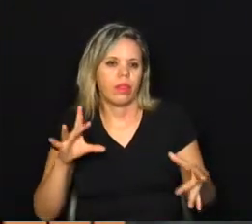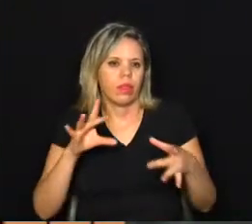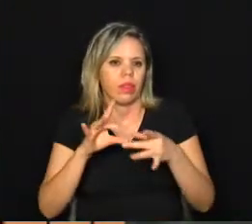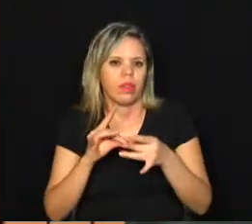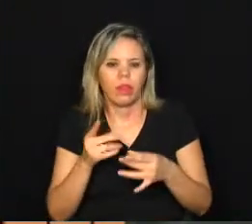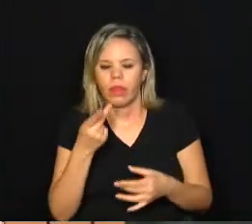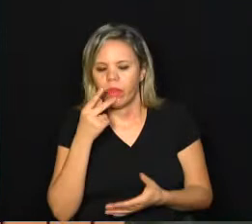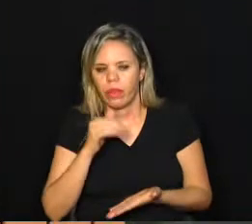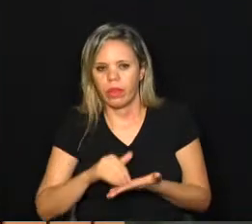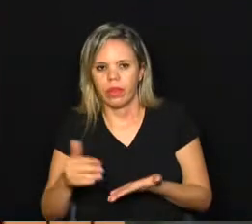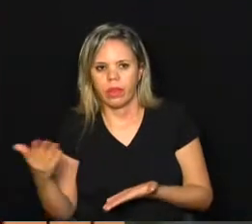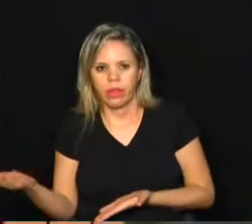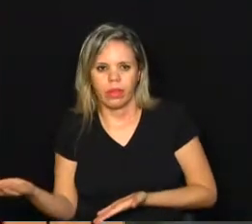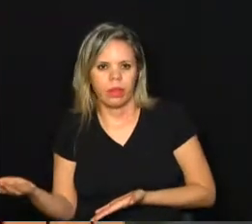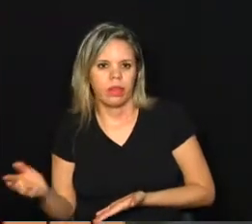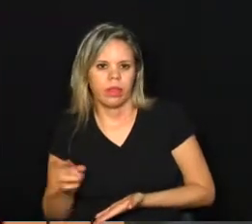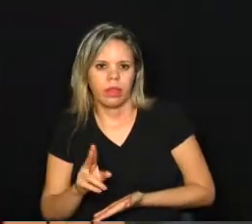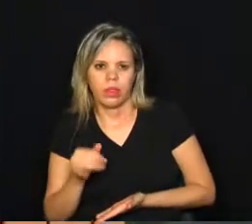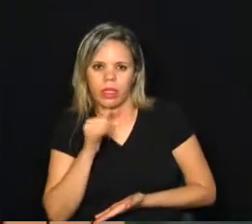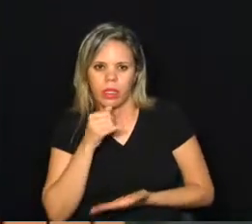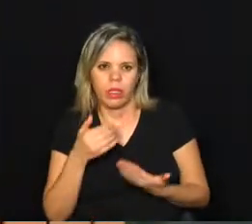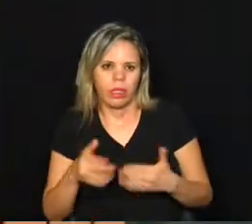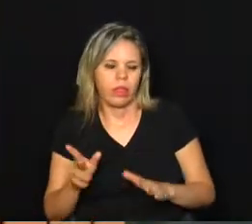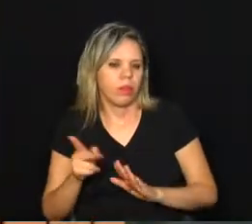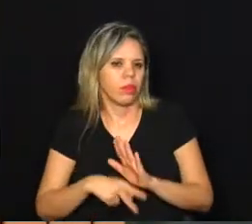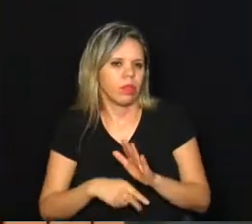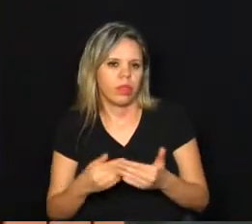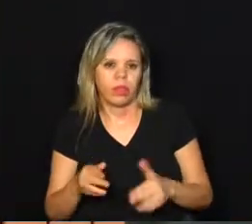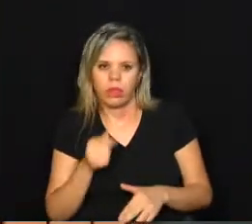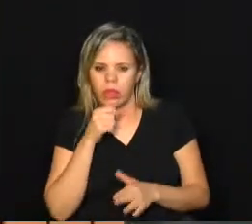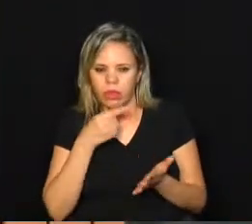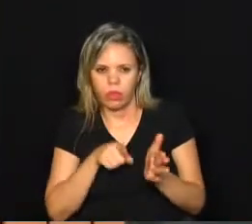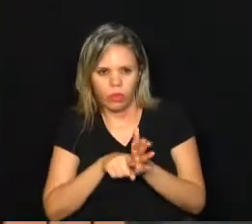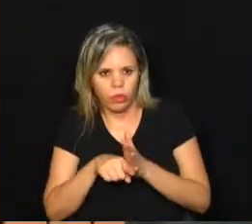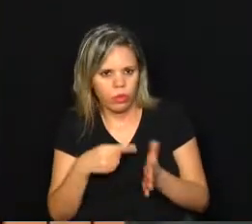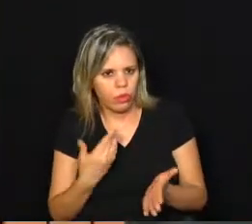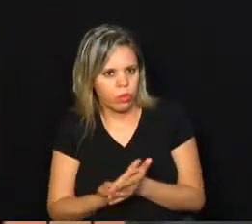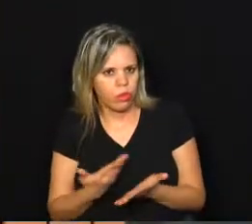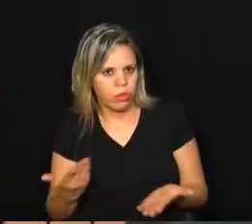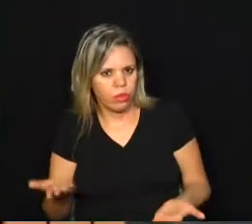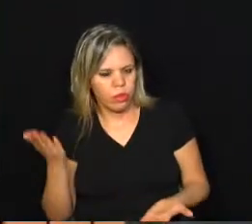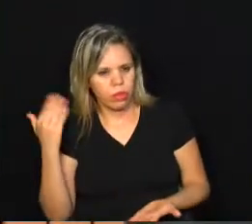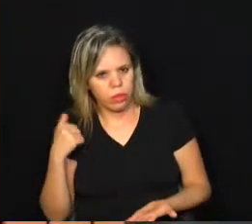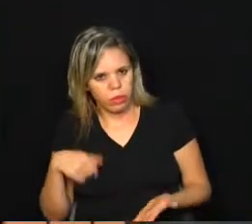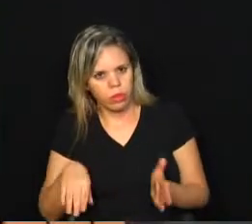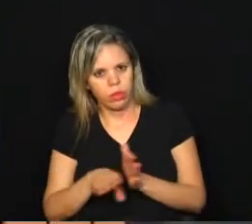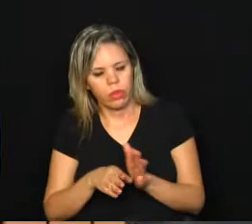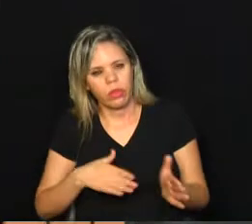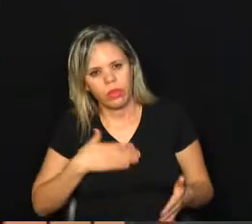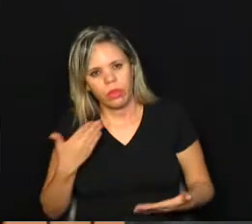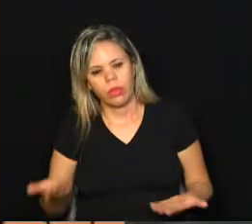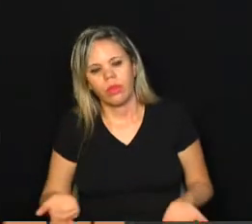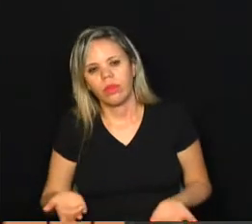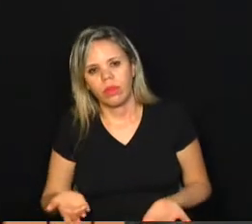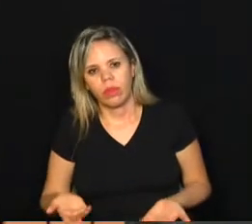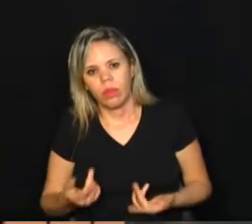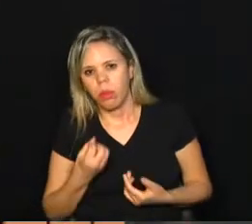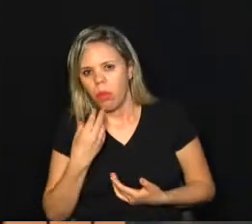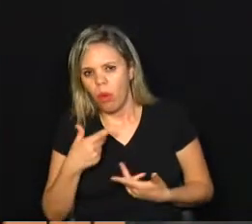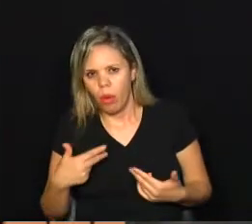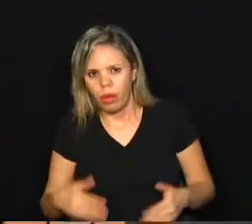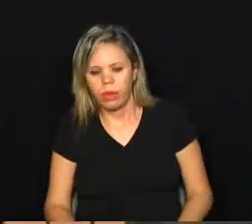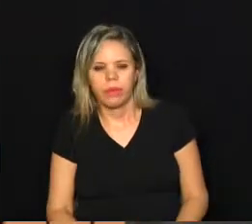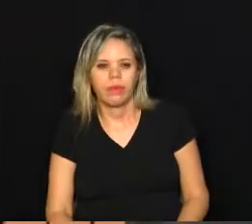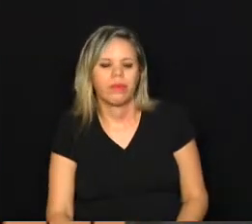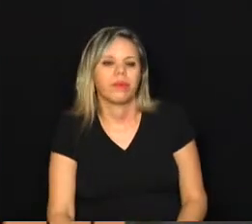da secretária aí. Não abrimos o projeto ainda para estudar, mas a gente sabe que vem surpresa por aí, e é surpresa boa, né?